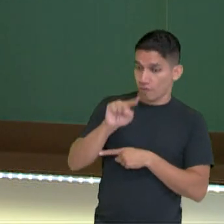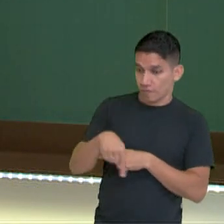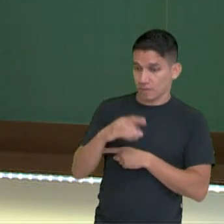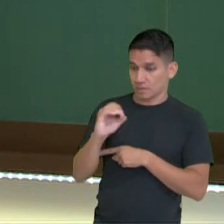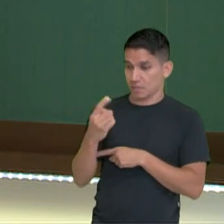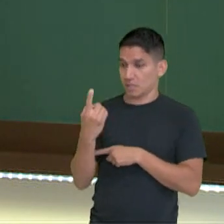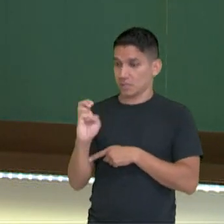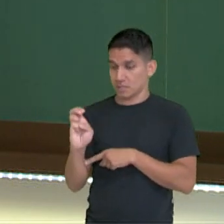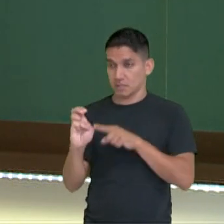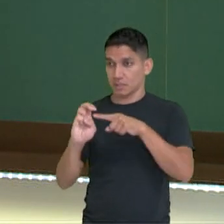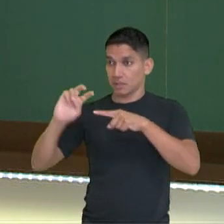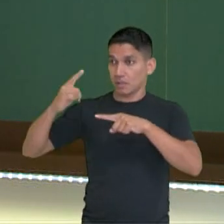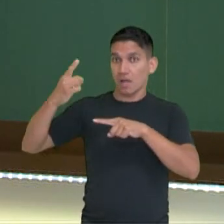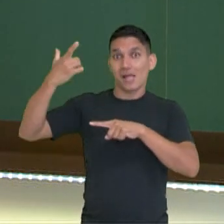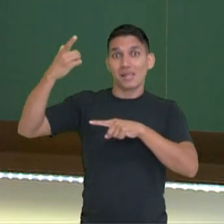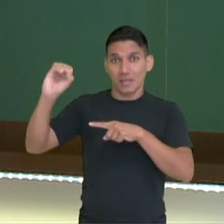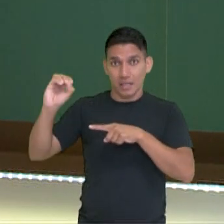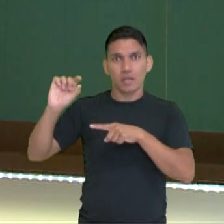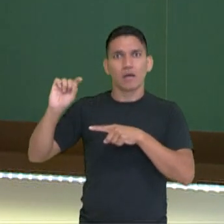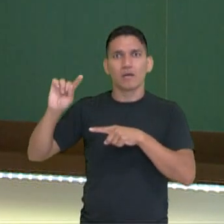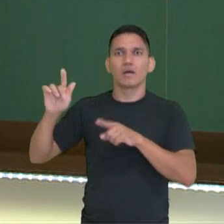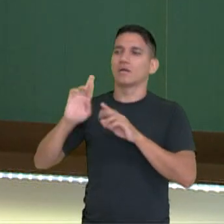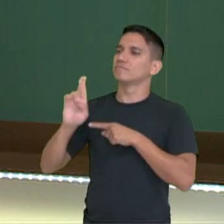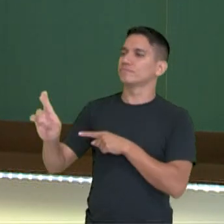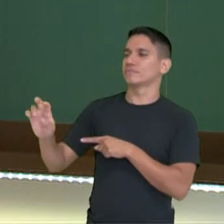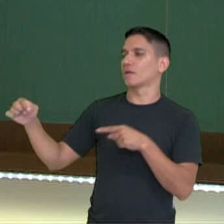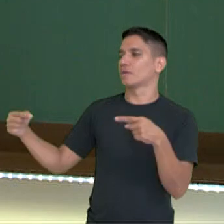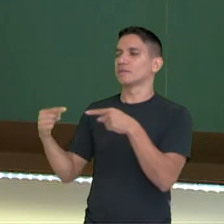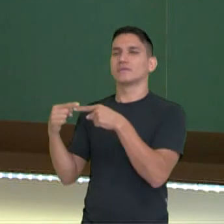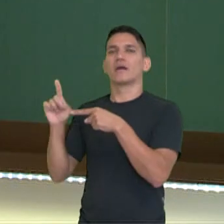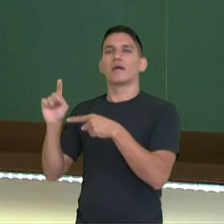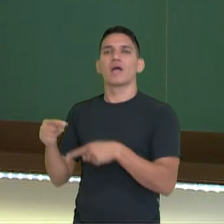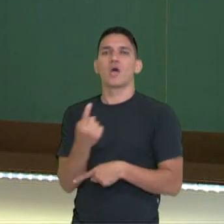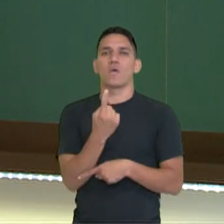1,015 elevado a décima, nós temos aqui dado que é